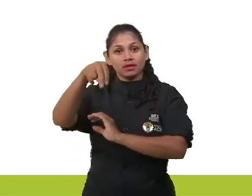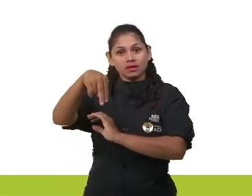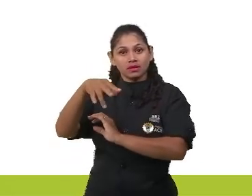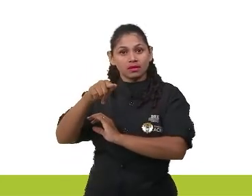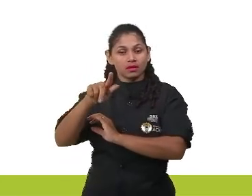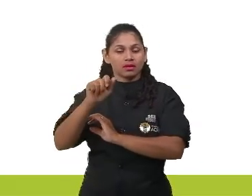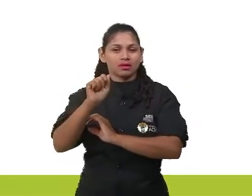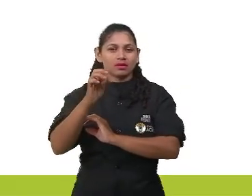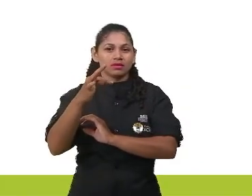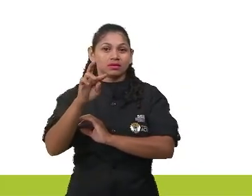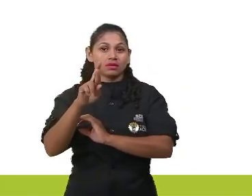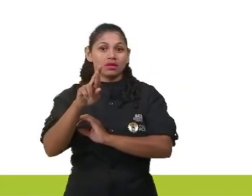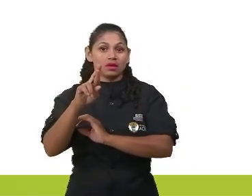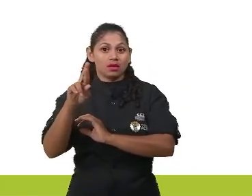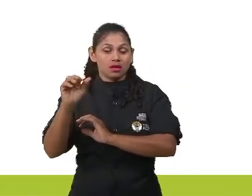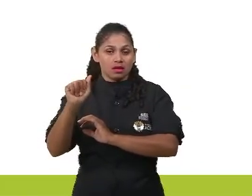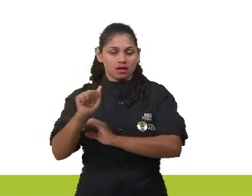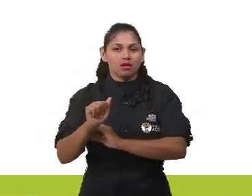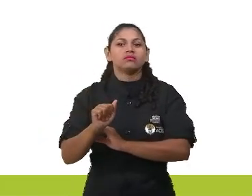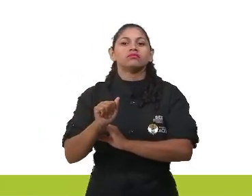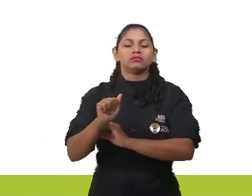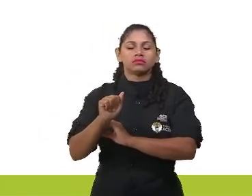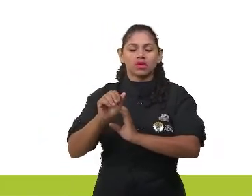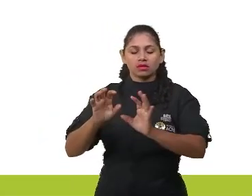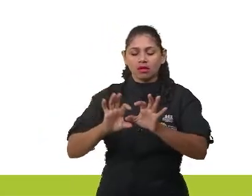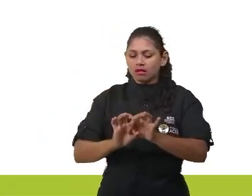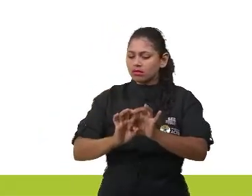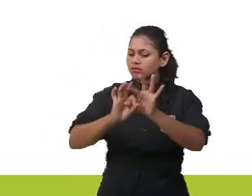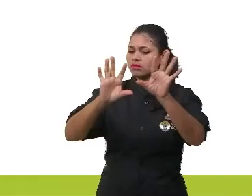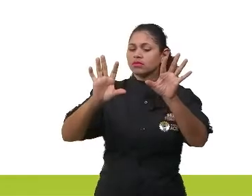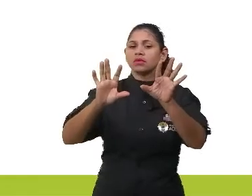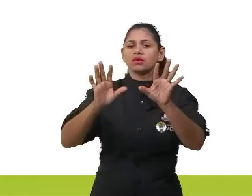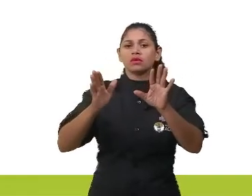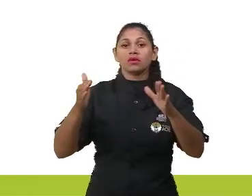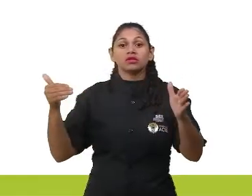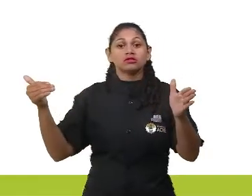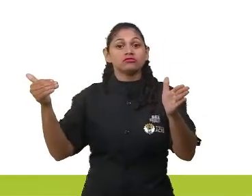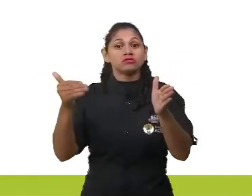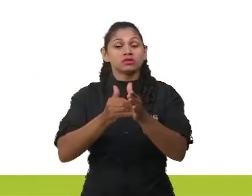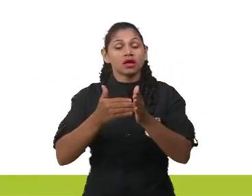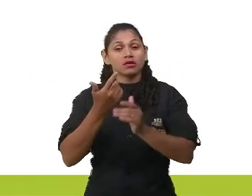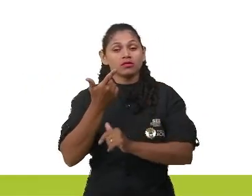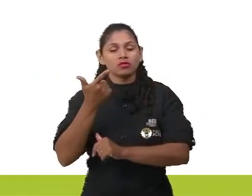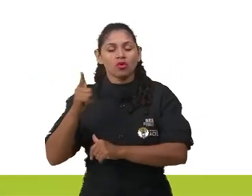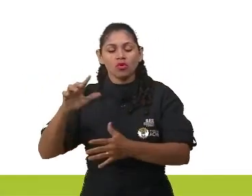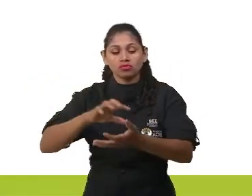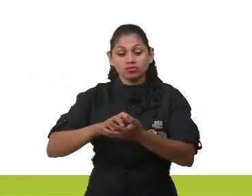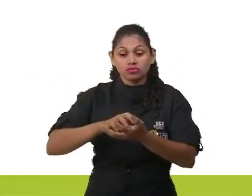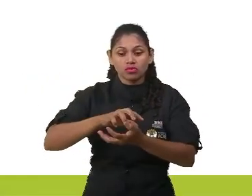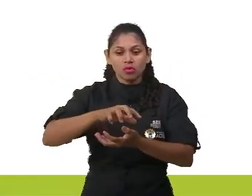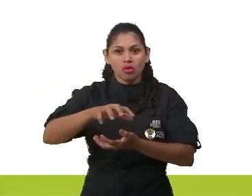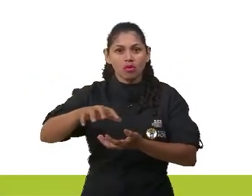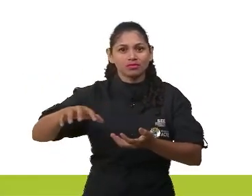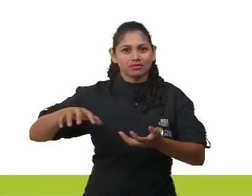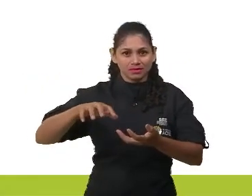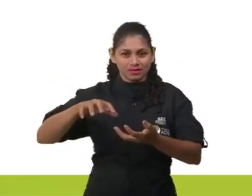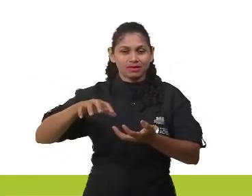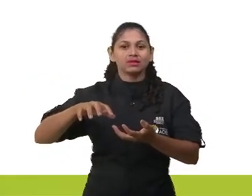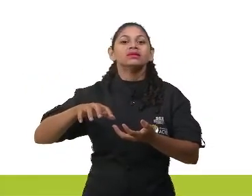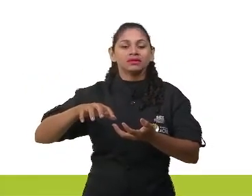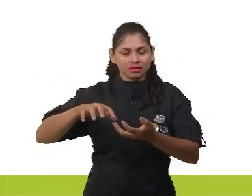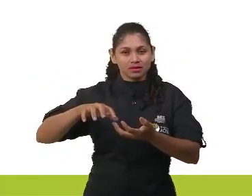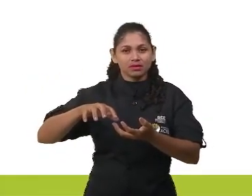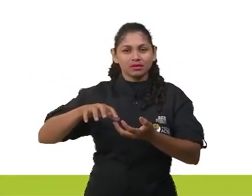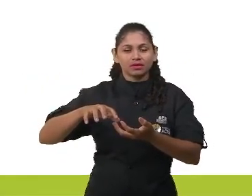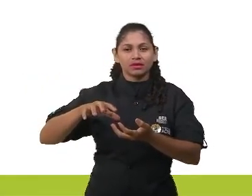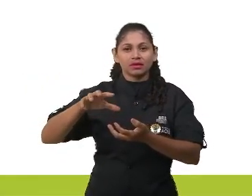a liberdade, de querer a autonomia política e econômica, vai chegar também em outro continente, na América. Então, vai para além da